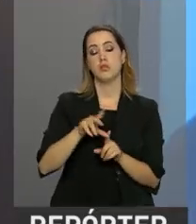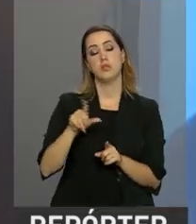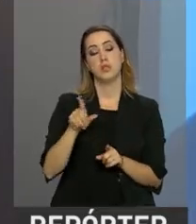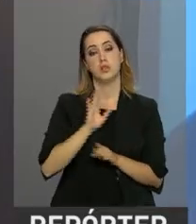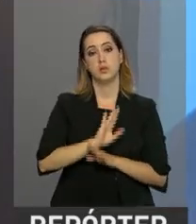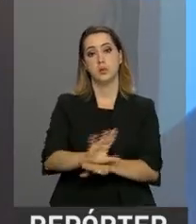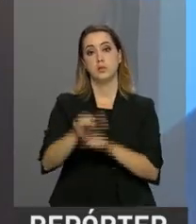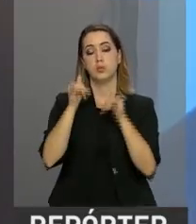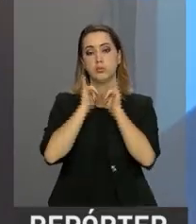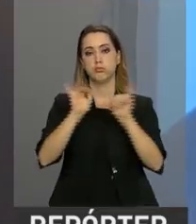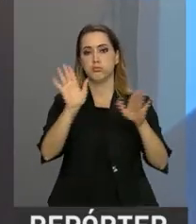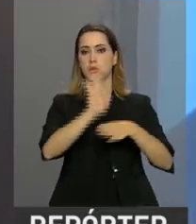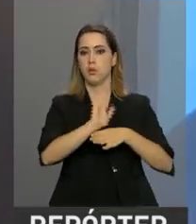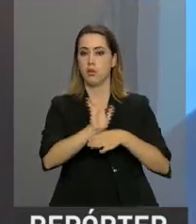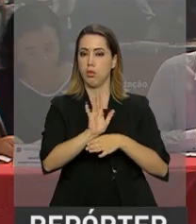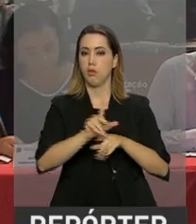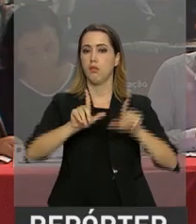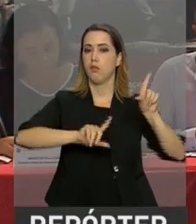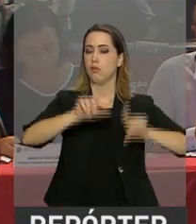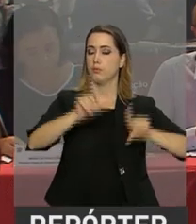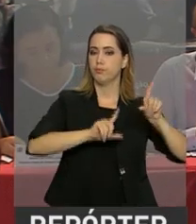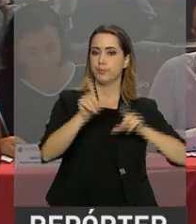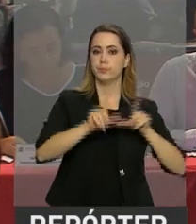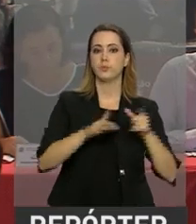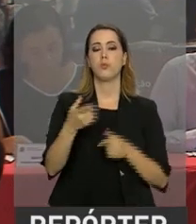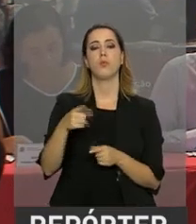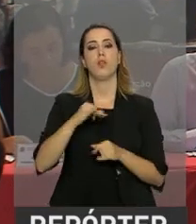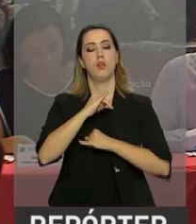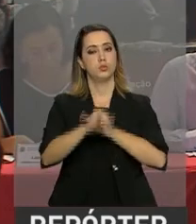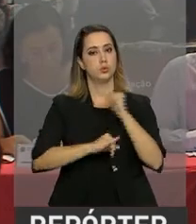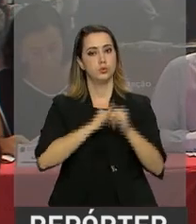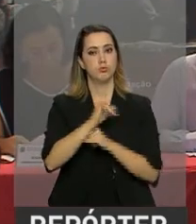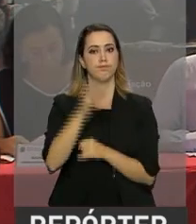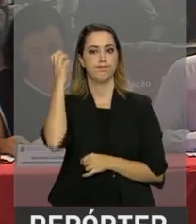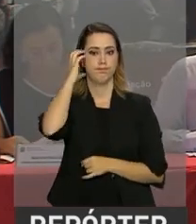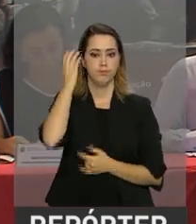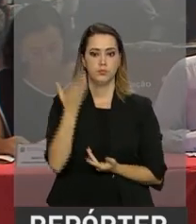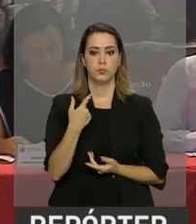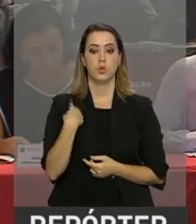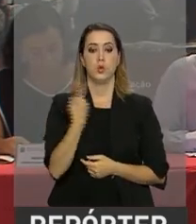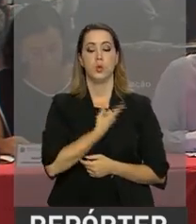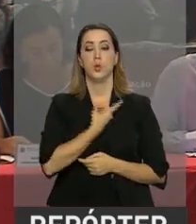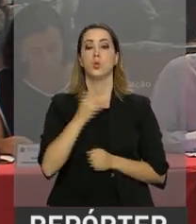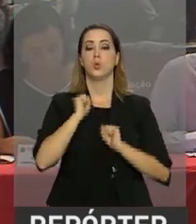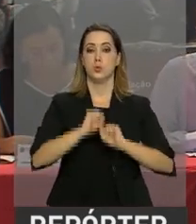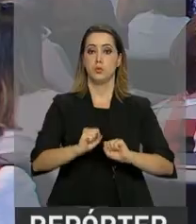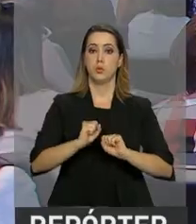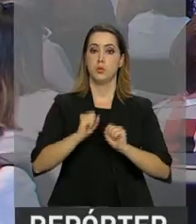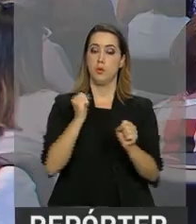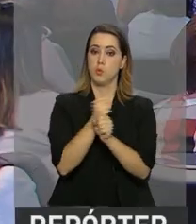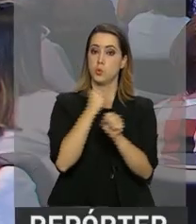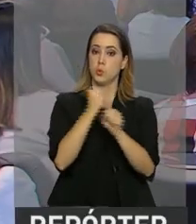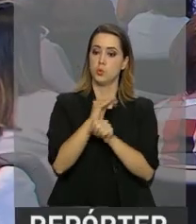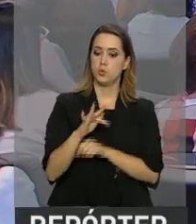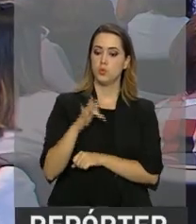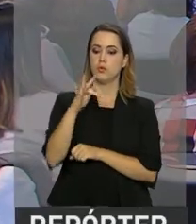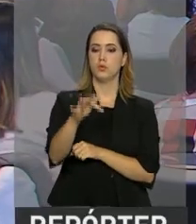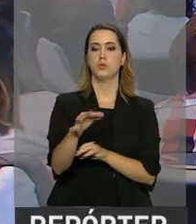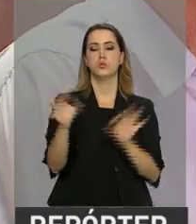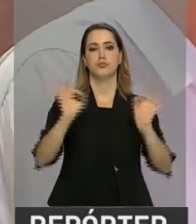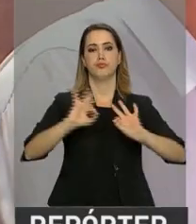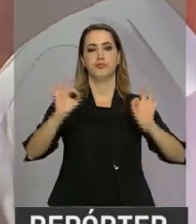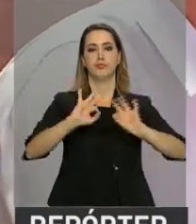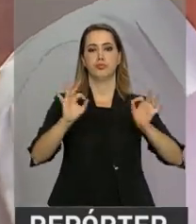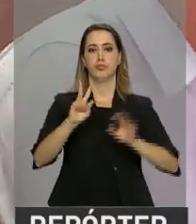materiais para TV, rádio e internet. O tema é: nós podemos construir um futuro sem AIDS. E a iniciativa vai